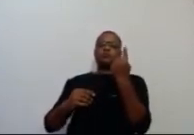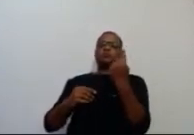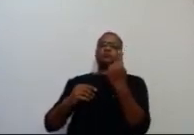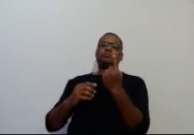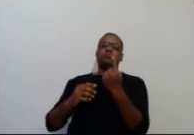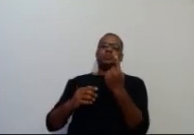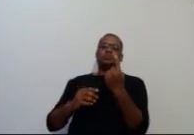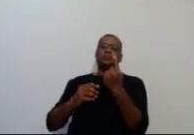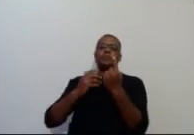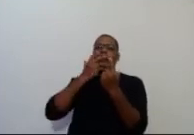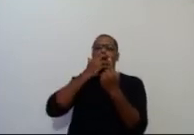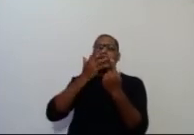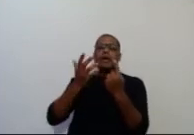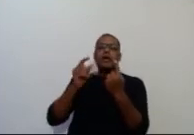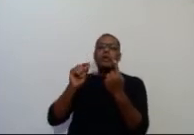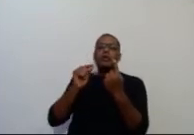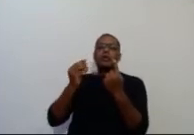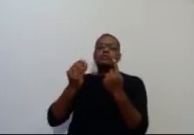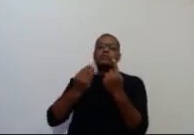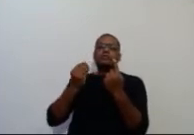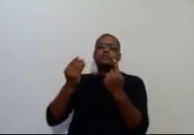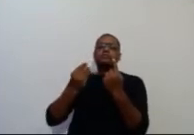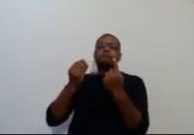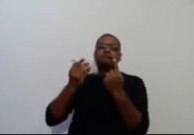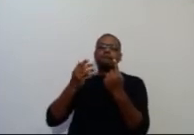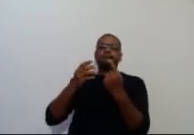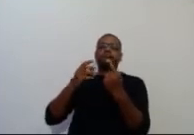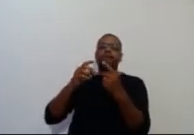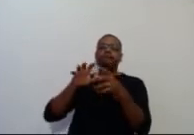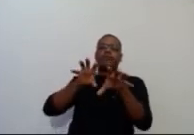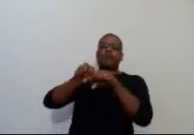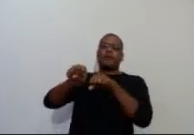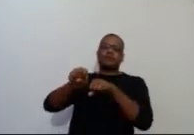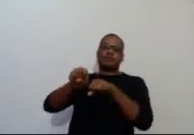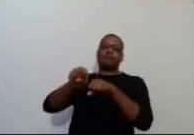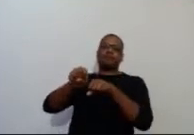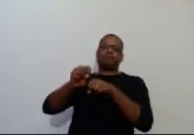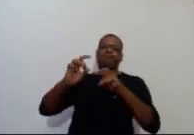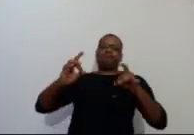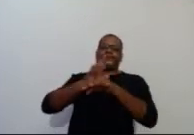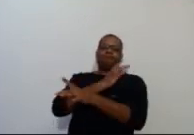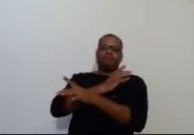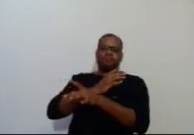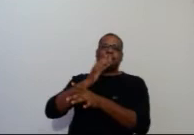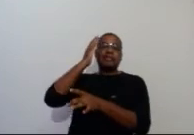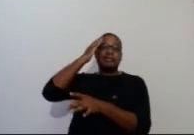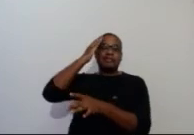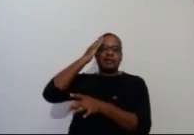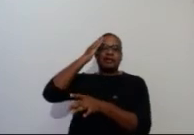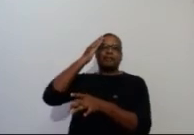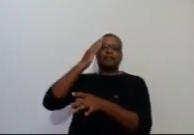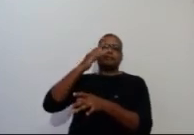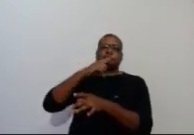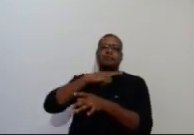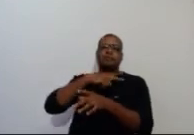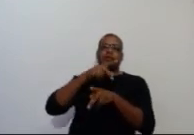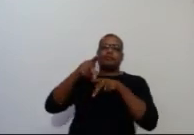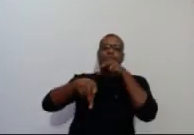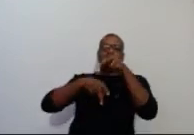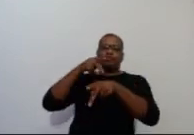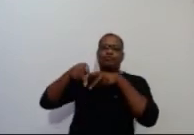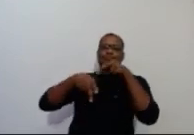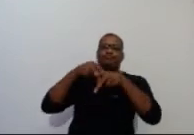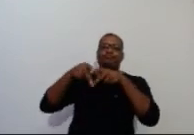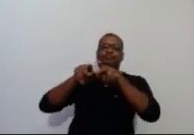uma visão abrangente da formação. Mas são diferentes públicos e diferentes formas, diferentes...